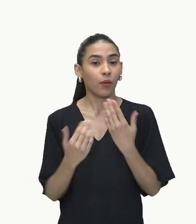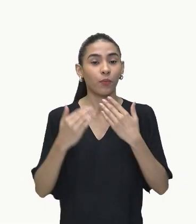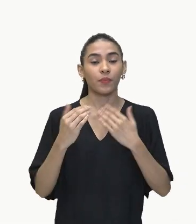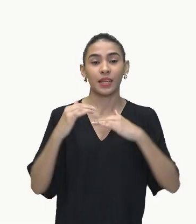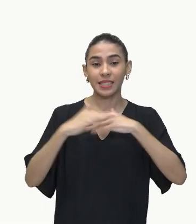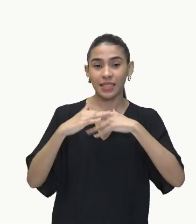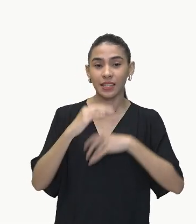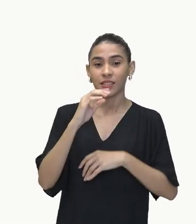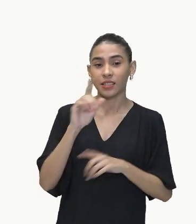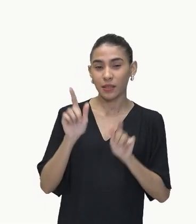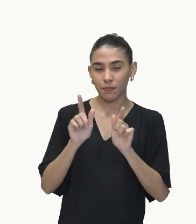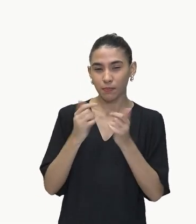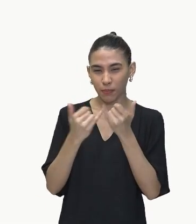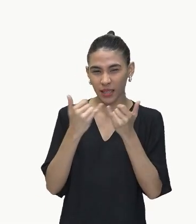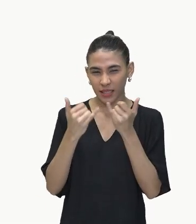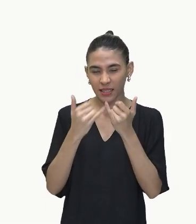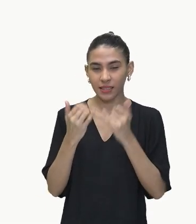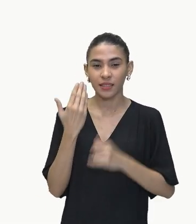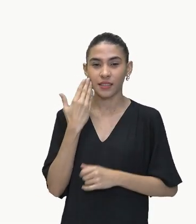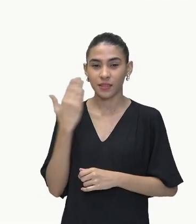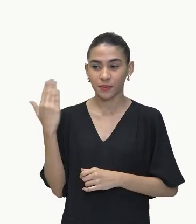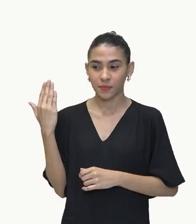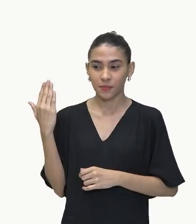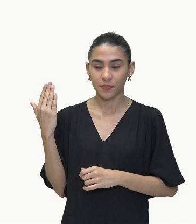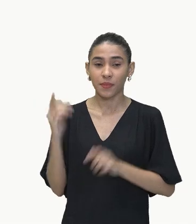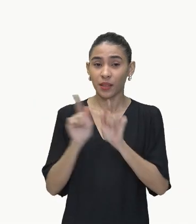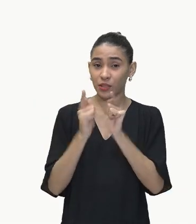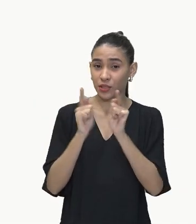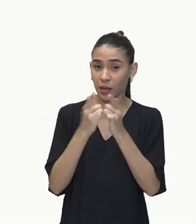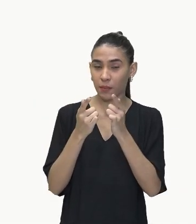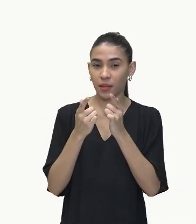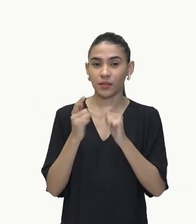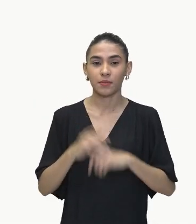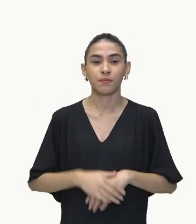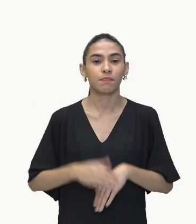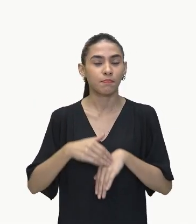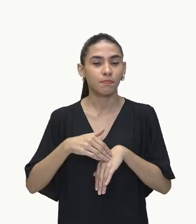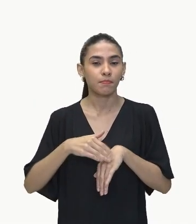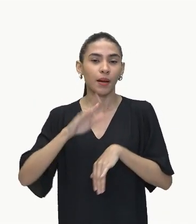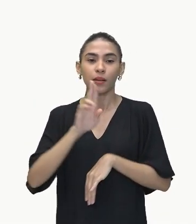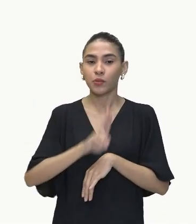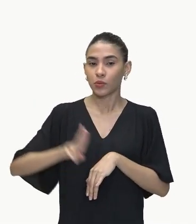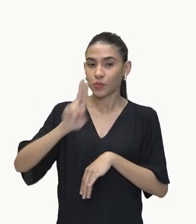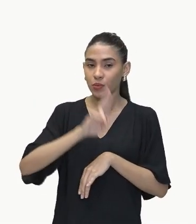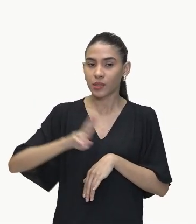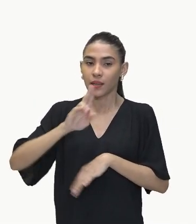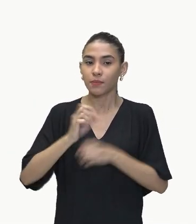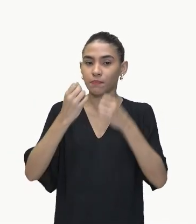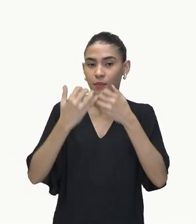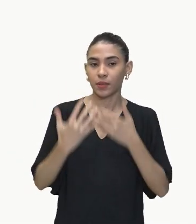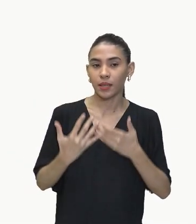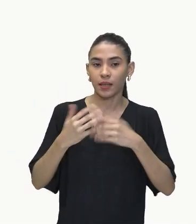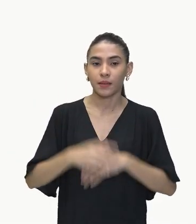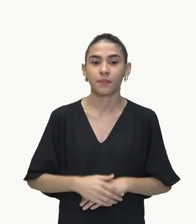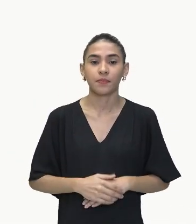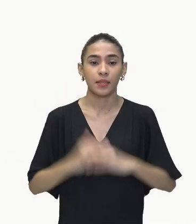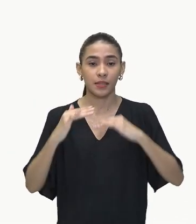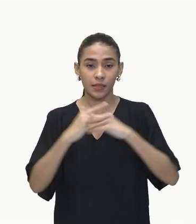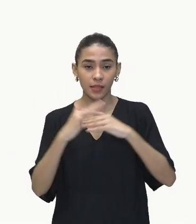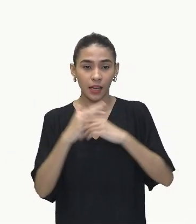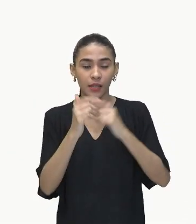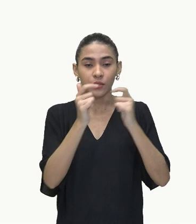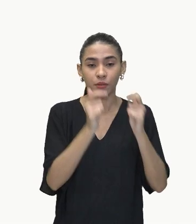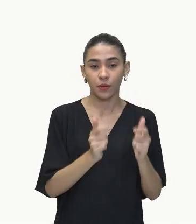gêmeas, ou cidades gêmeas, é um termo mais apropriado para descrever cidades que